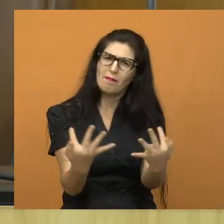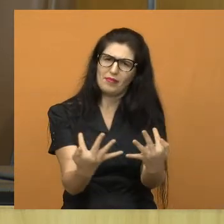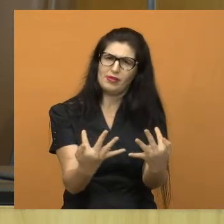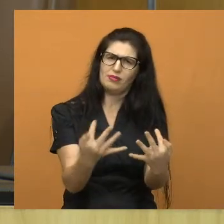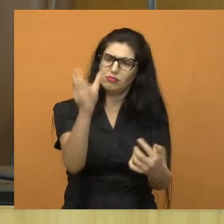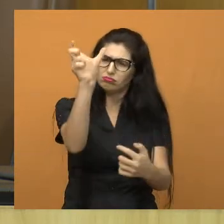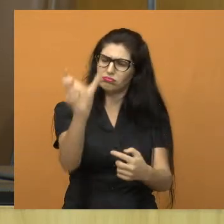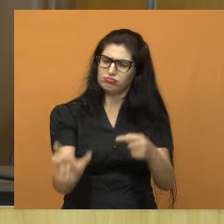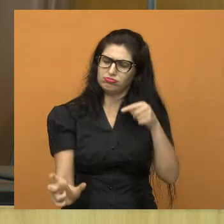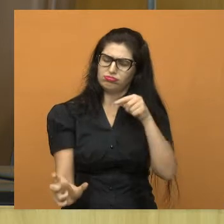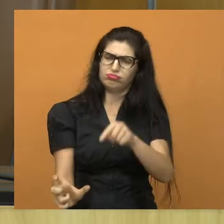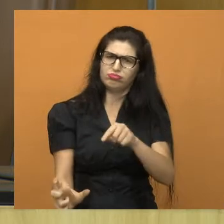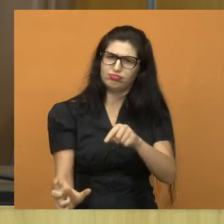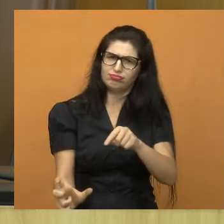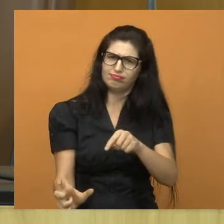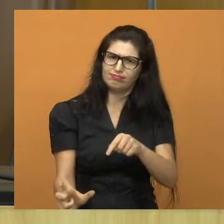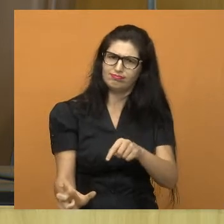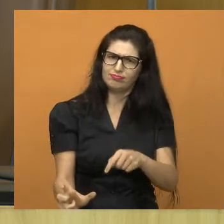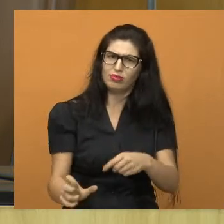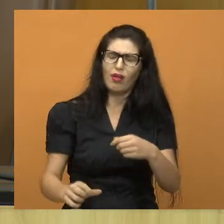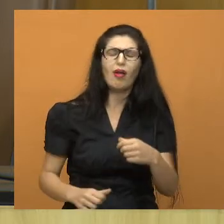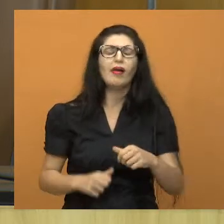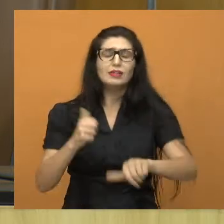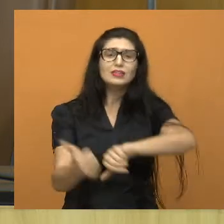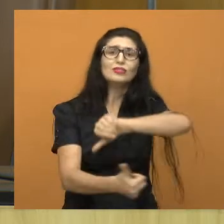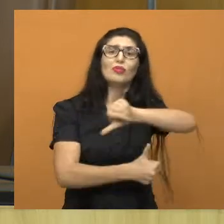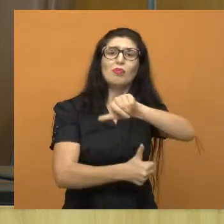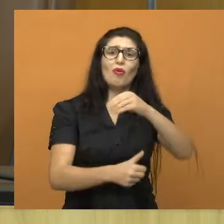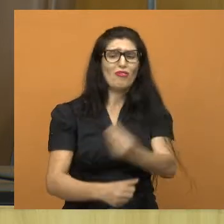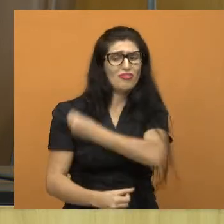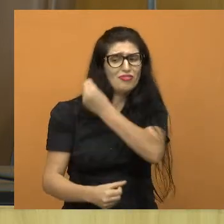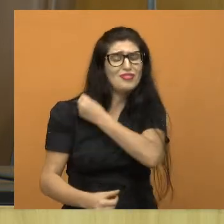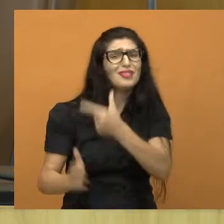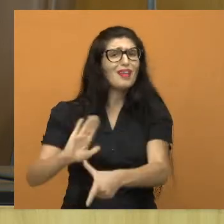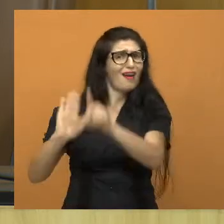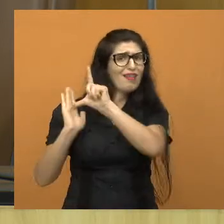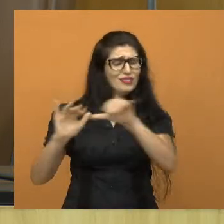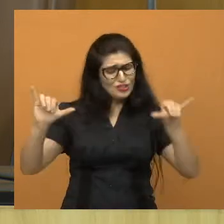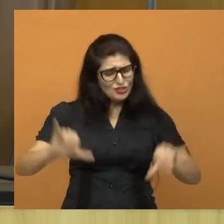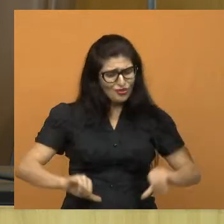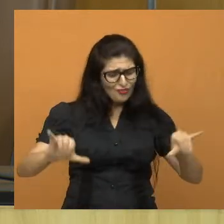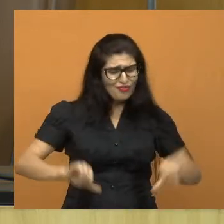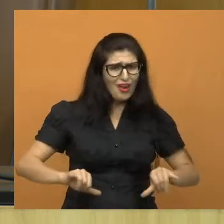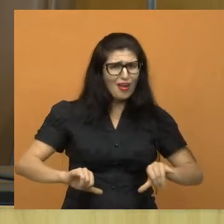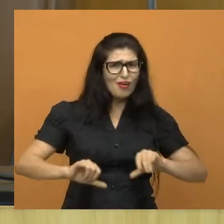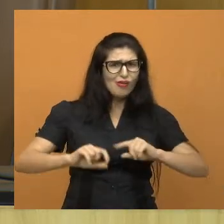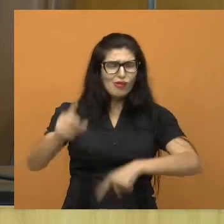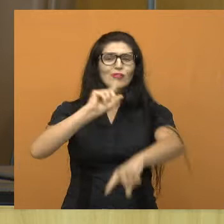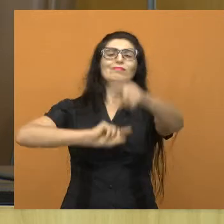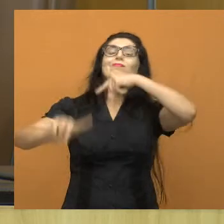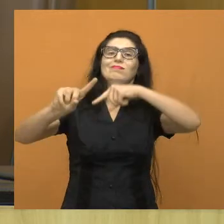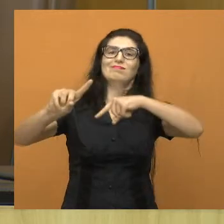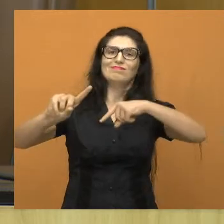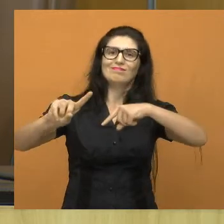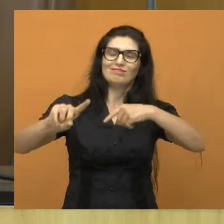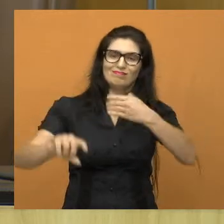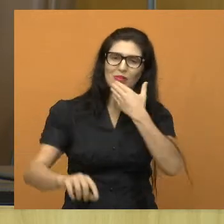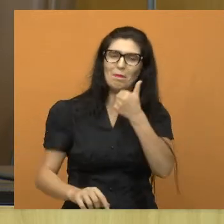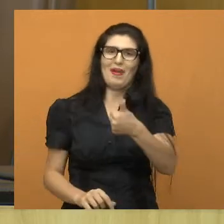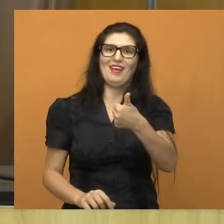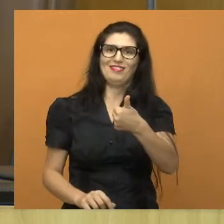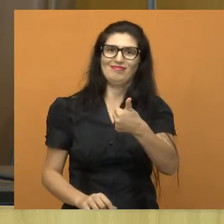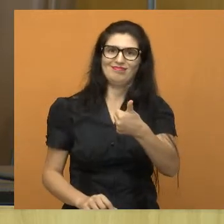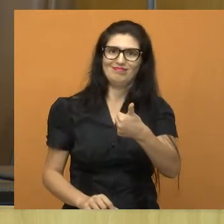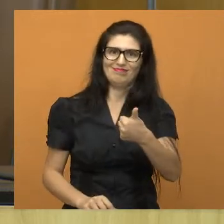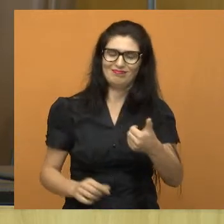exemplo dessa superação da violência, que a gente possa contribuir, e estamos aqui hoje para ouvi-los, para contribuir com as propostas, para que